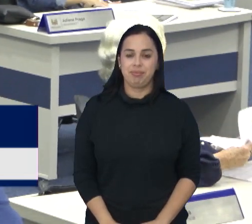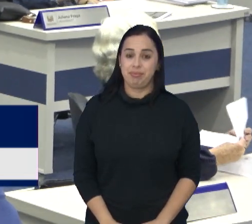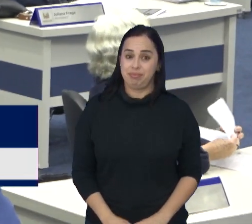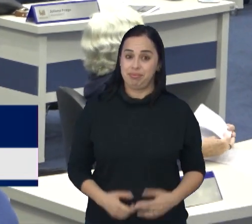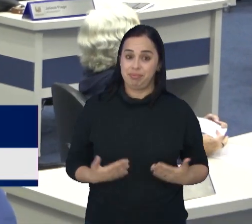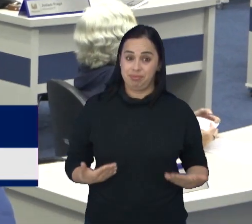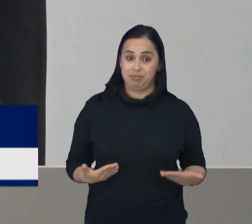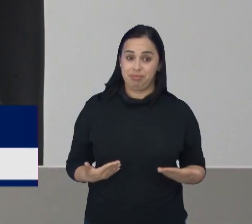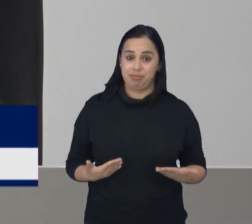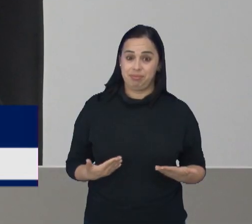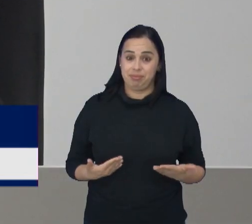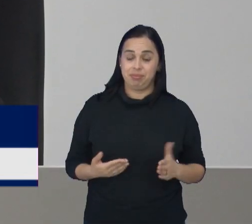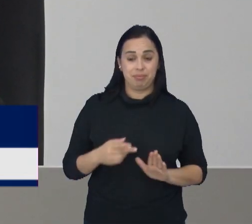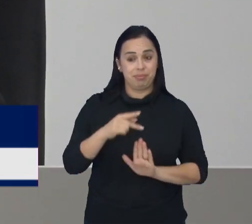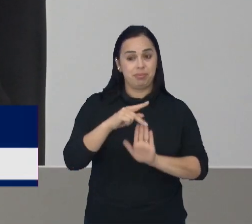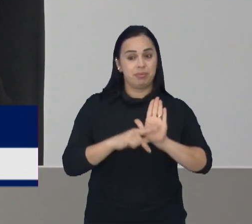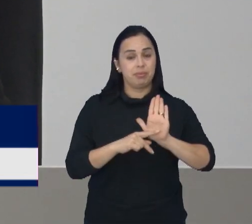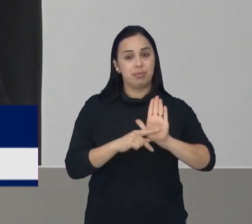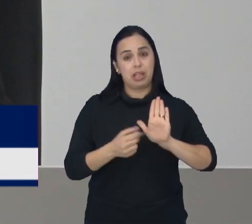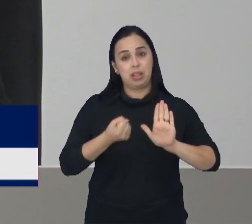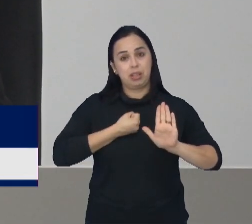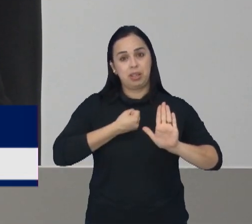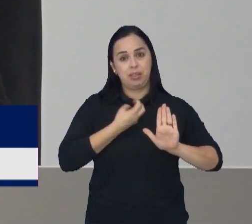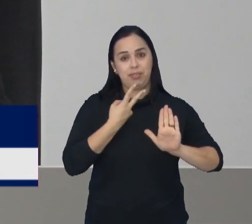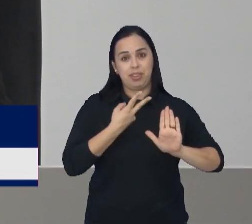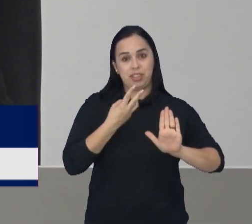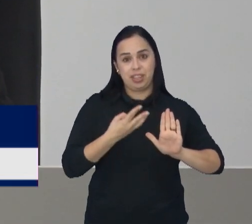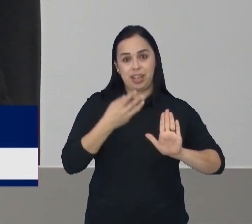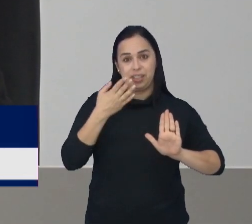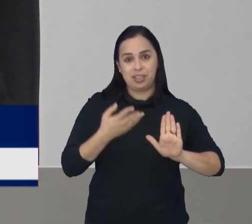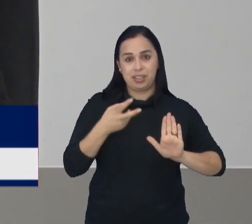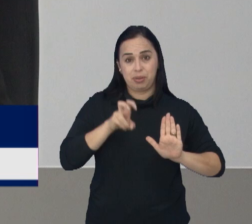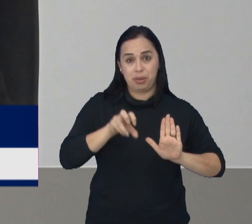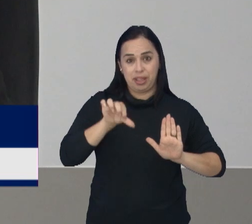Em discussão, o processo número